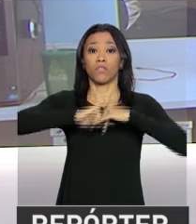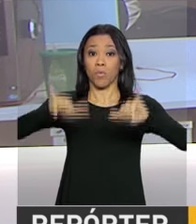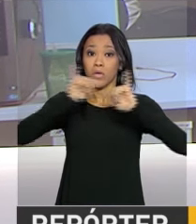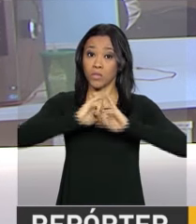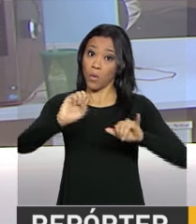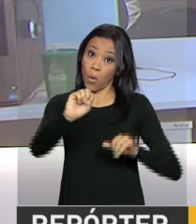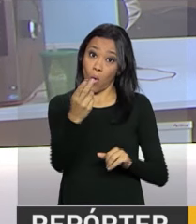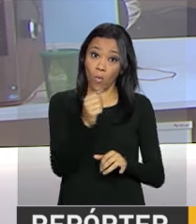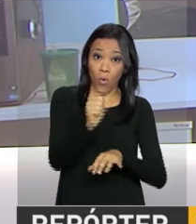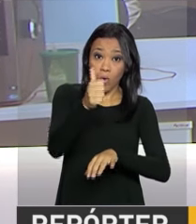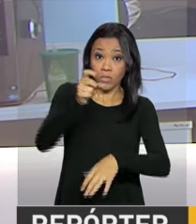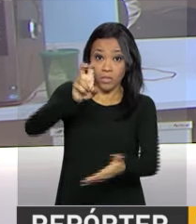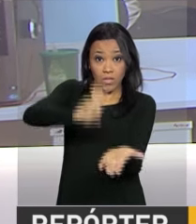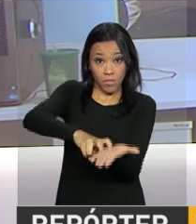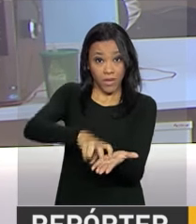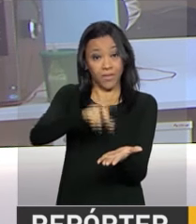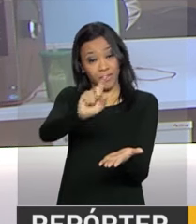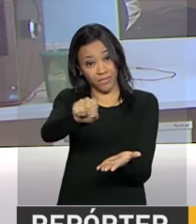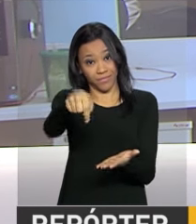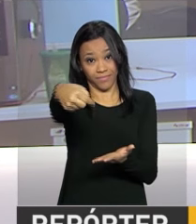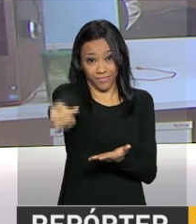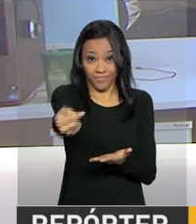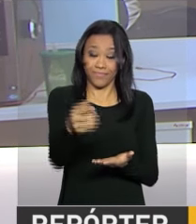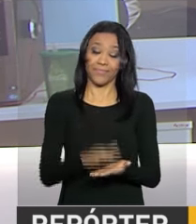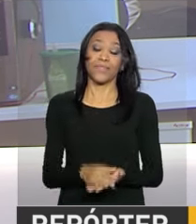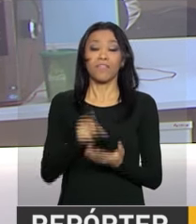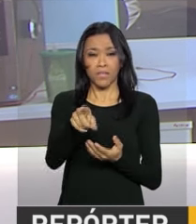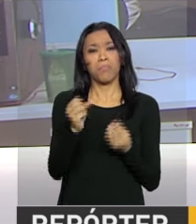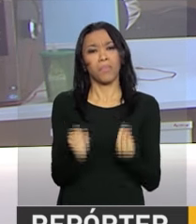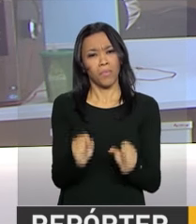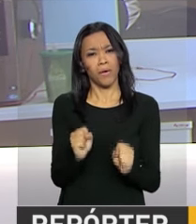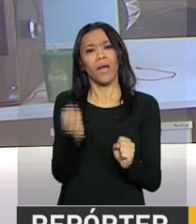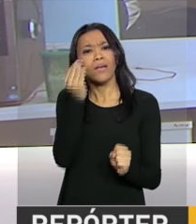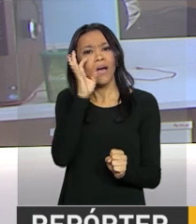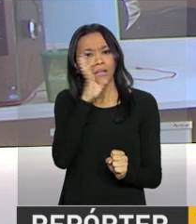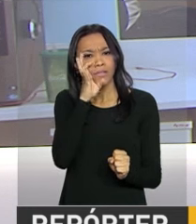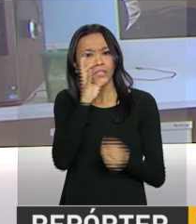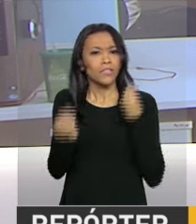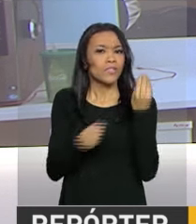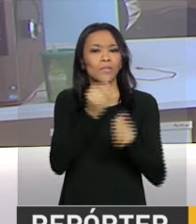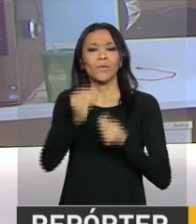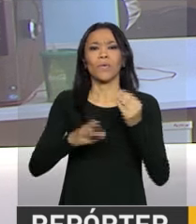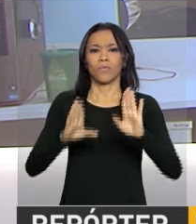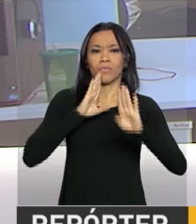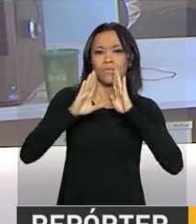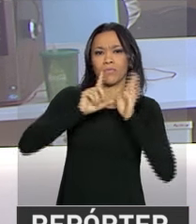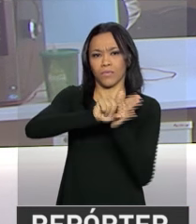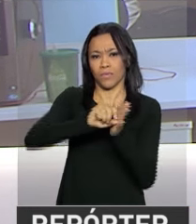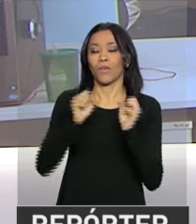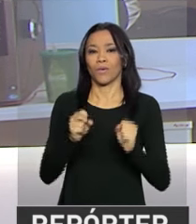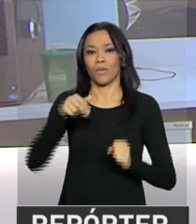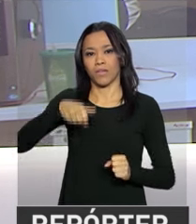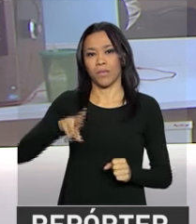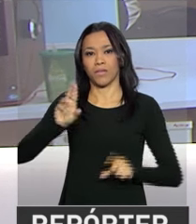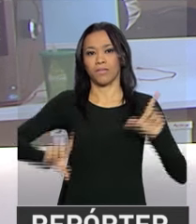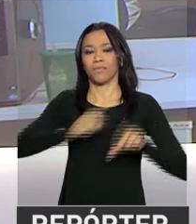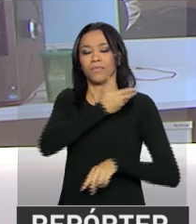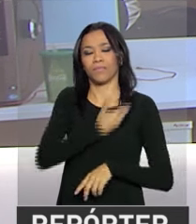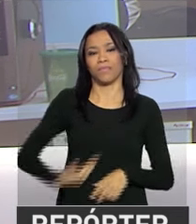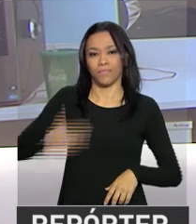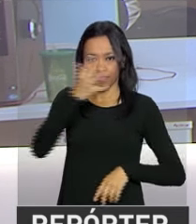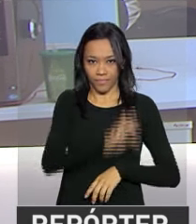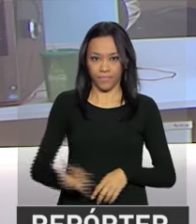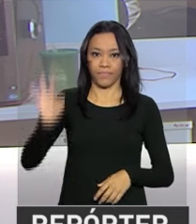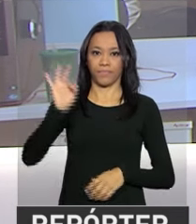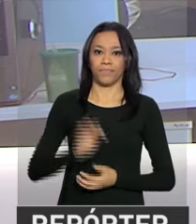11 da manhã na próxima edição do repórter NBR acompanhe também as novidades em nossas redes sociais Continue com a gente NBR a TV